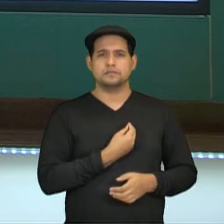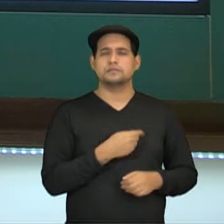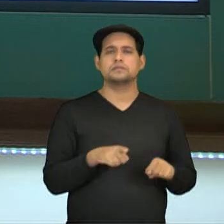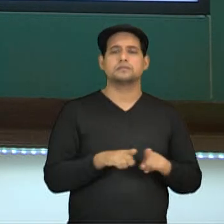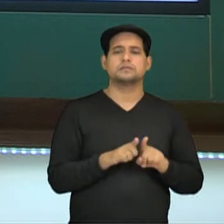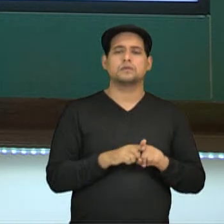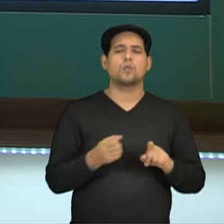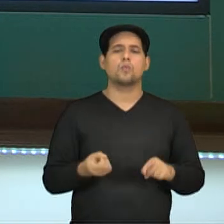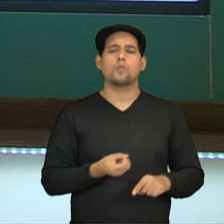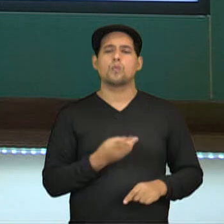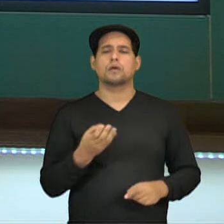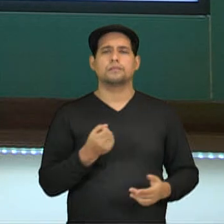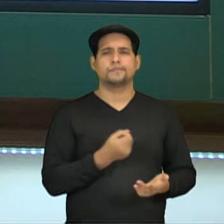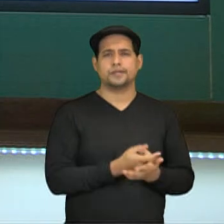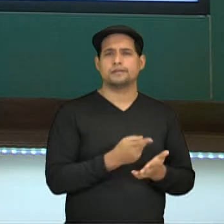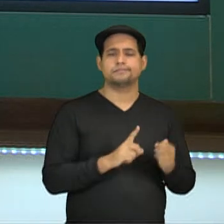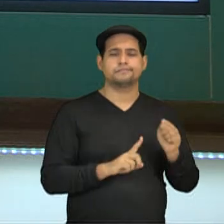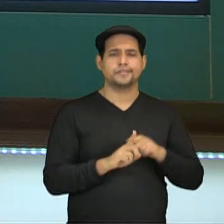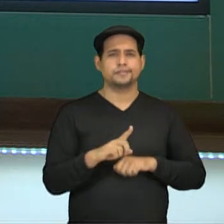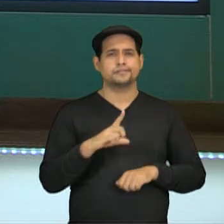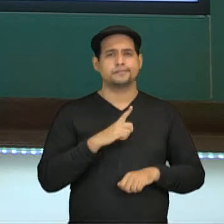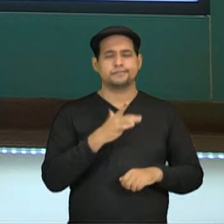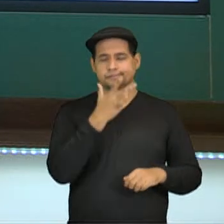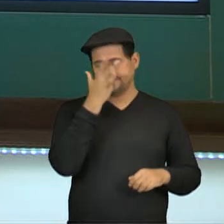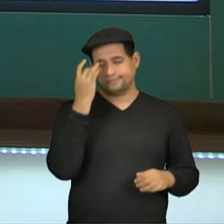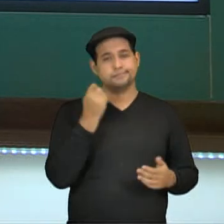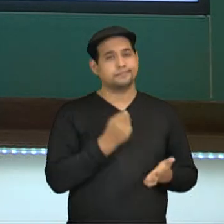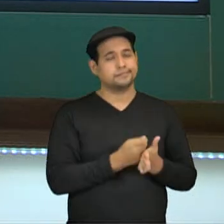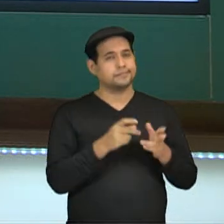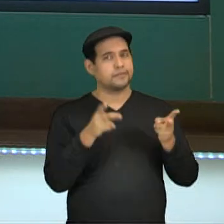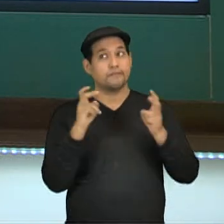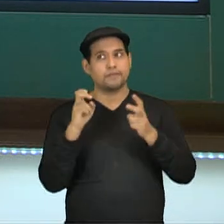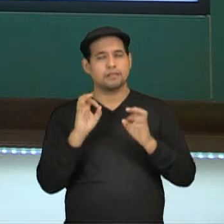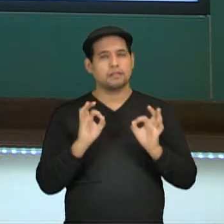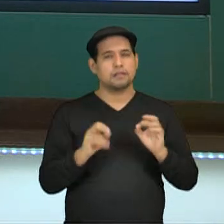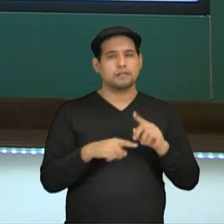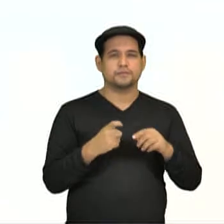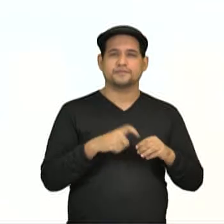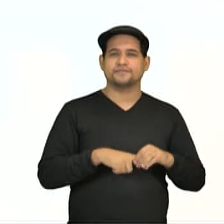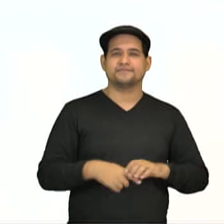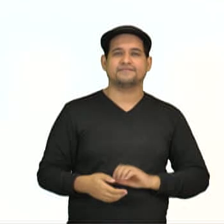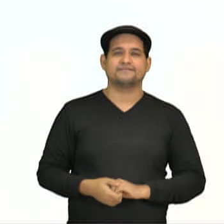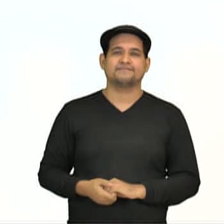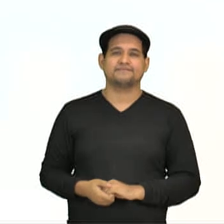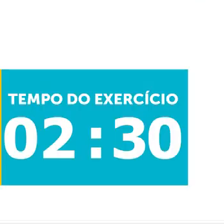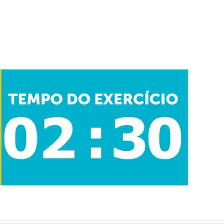E quanto que foi paga nesse mês que houve inadimplência. Verifica aí se está certo, eu já volto.